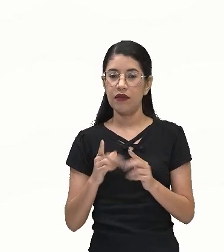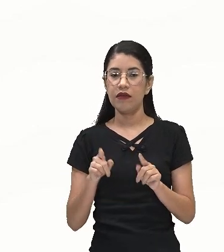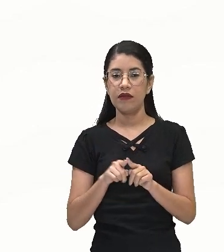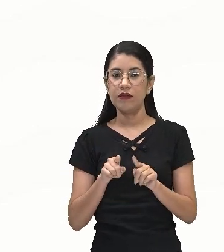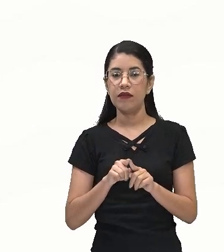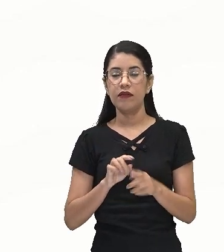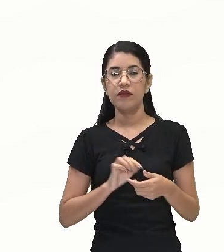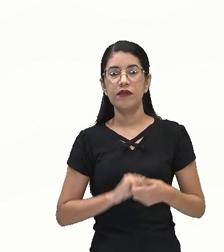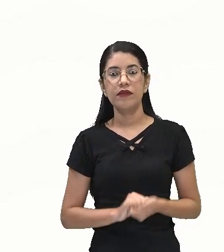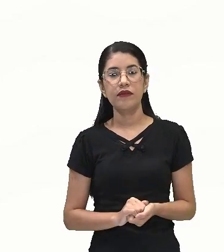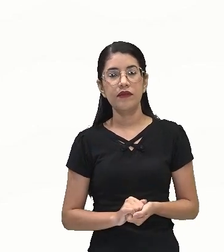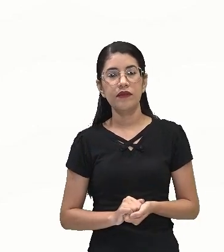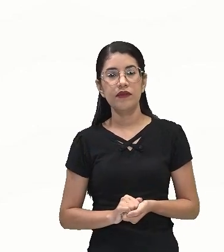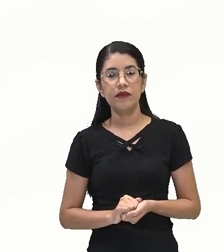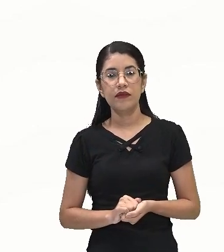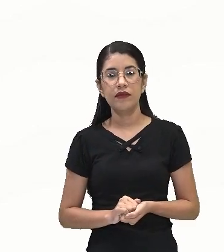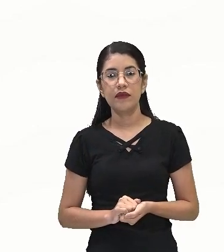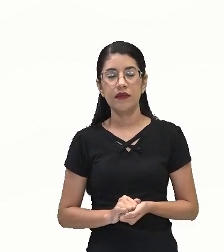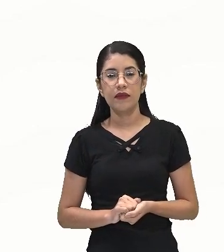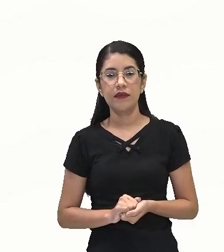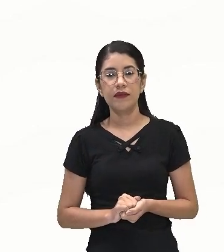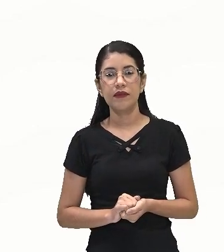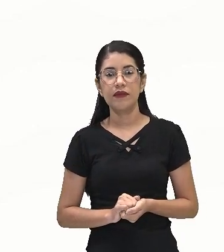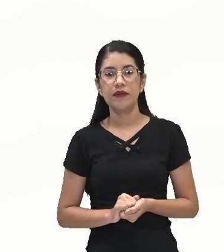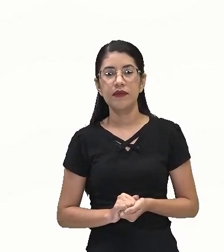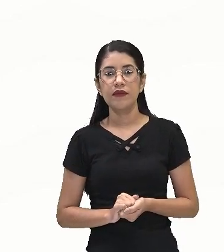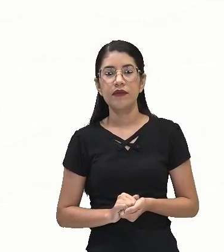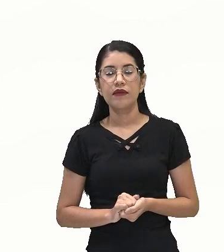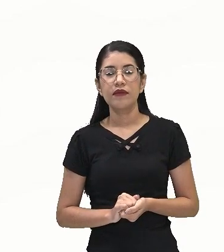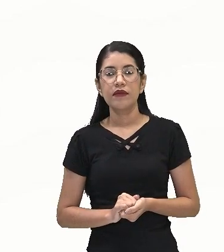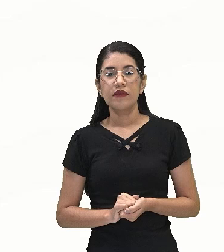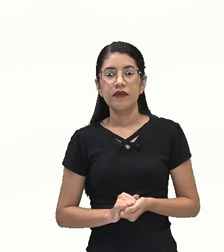vá. Ok? Seguindo,